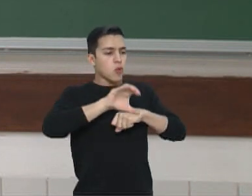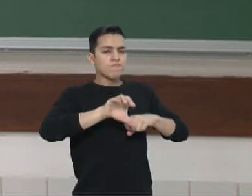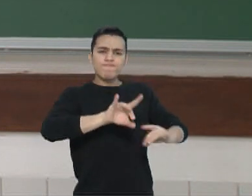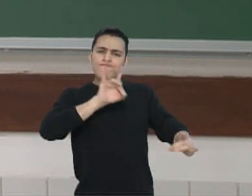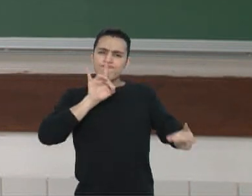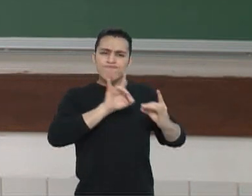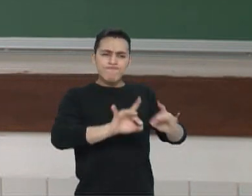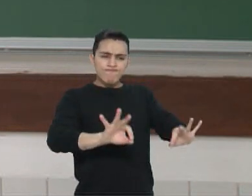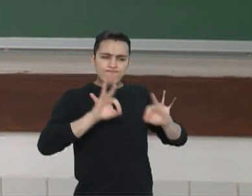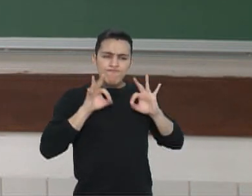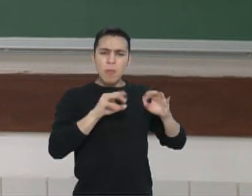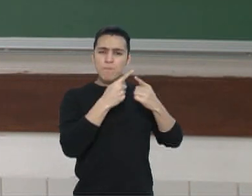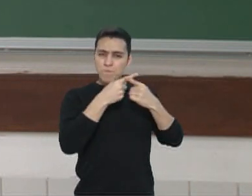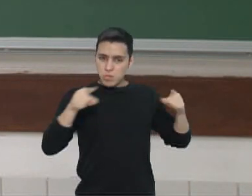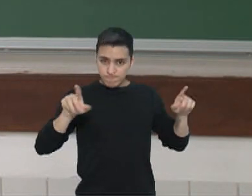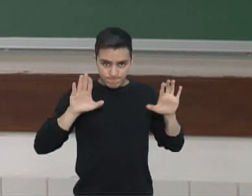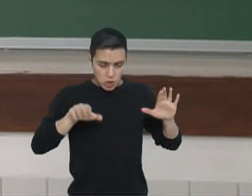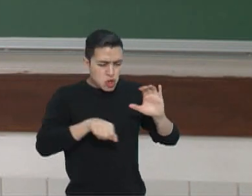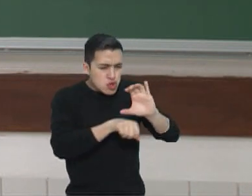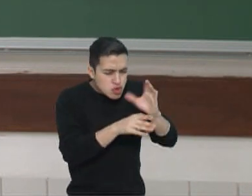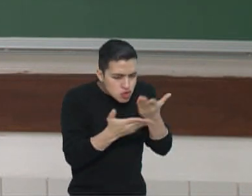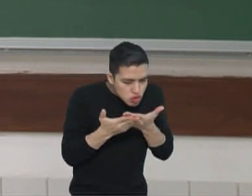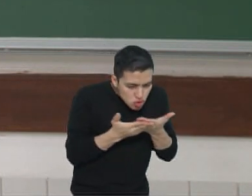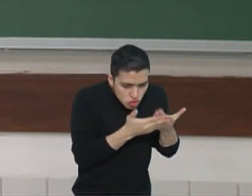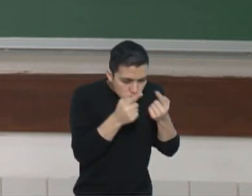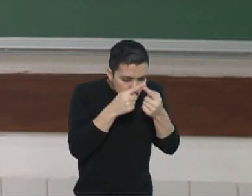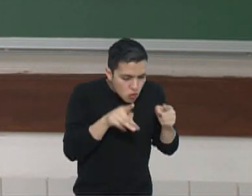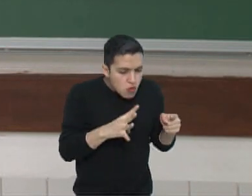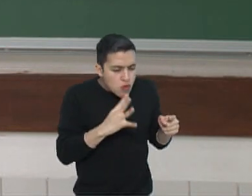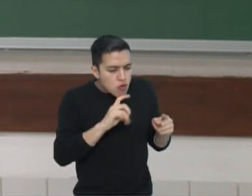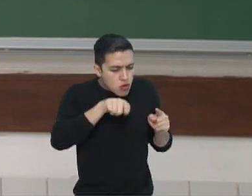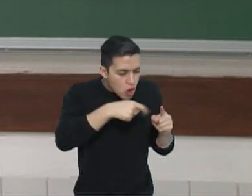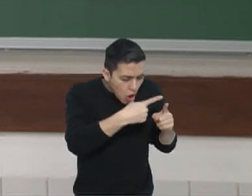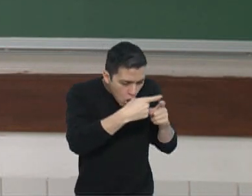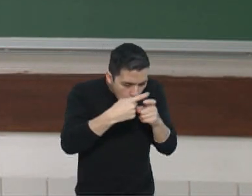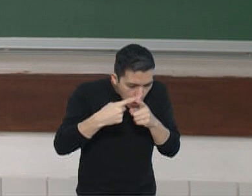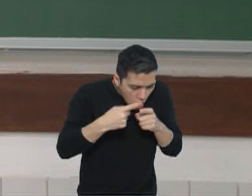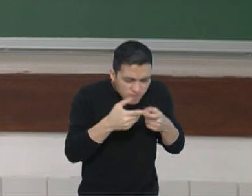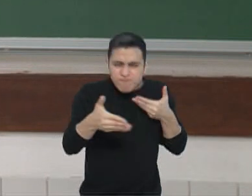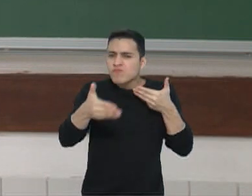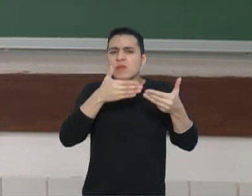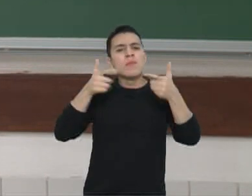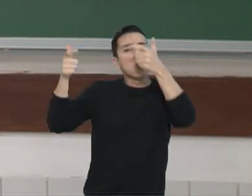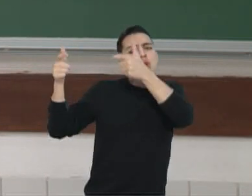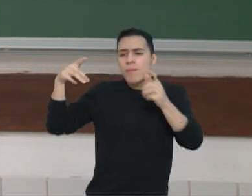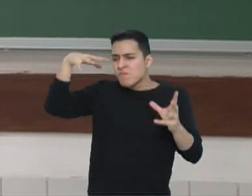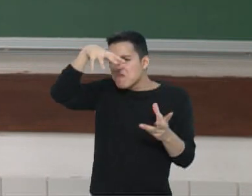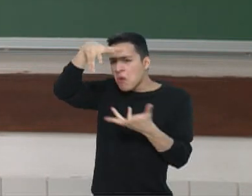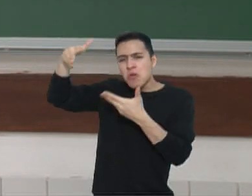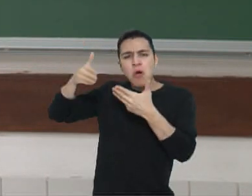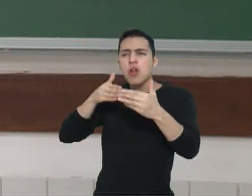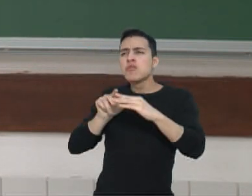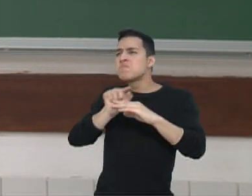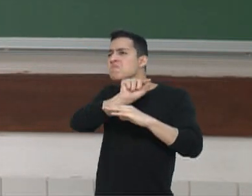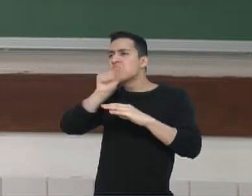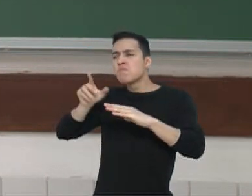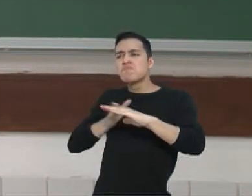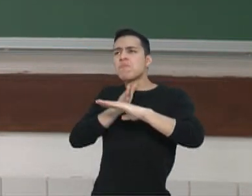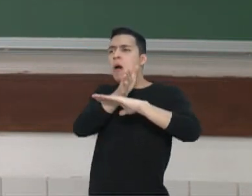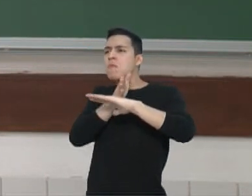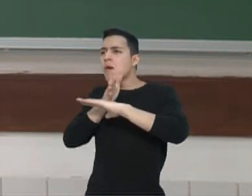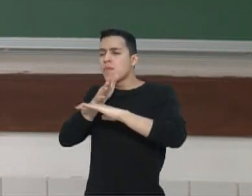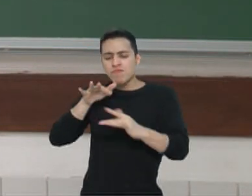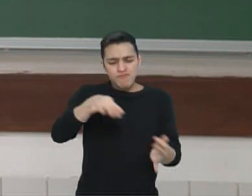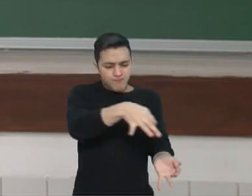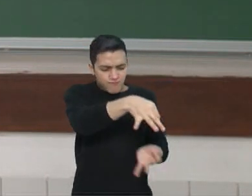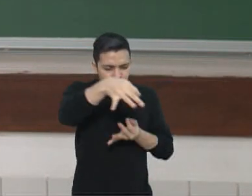de música. Fazendo esse curso específico, conhecendo esses símbolos, independente do lugar no mundo em que essa pessoa estiver, ela